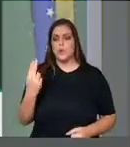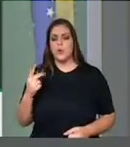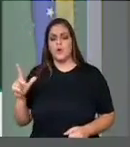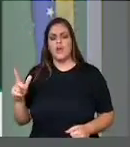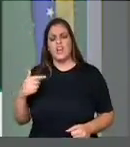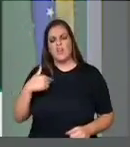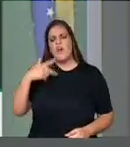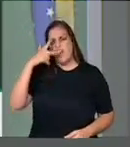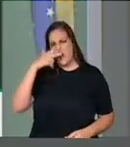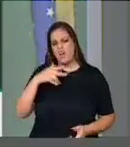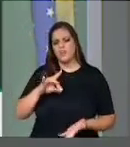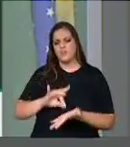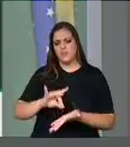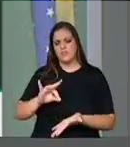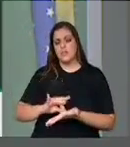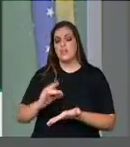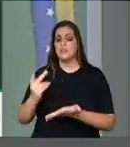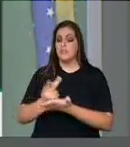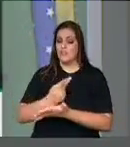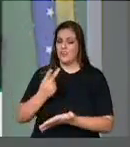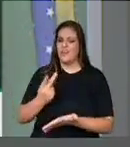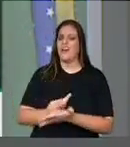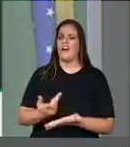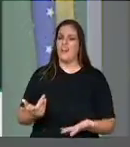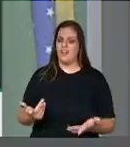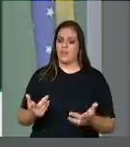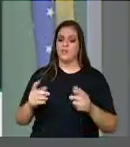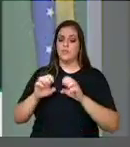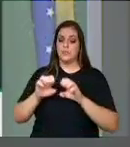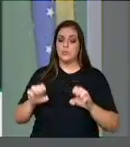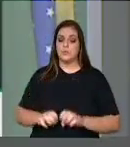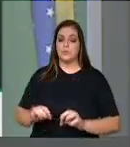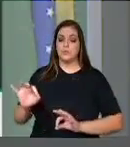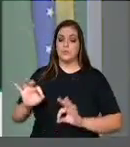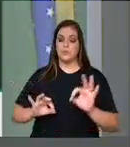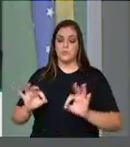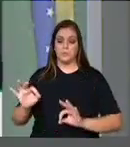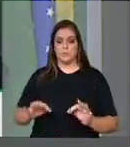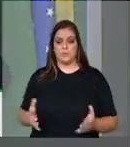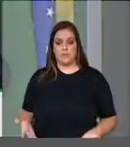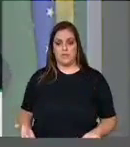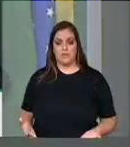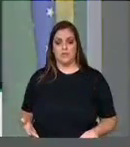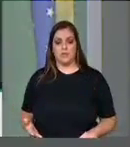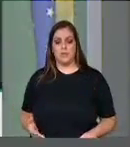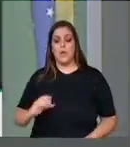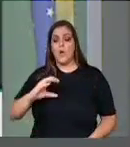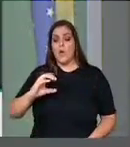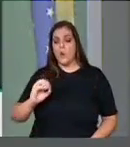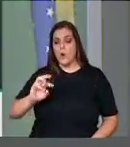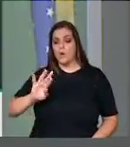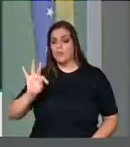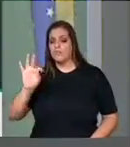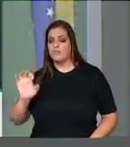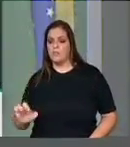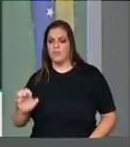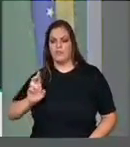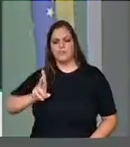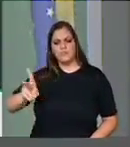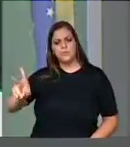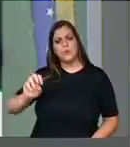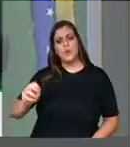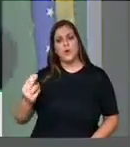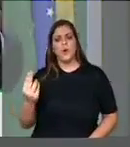está errada a estrutura do Tribunal Eleitoral no Brasil. Ou ele é uma corte permanente, ou então deixa de ser uma corte eleitoral